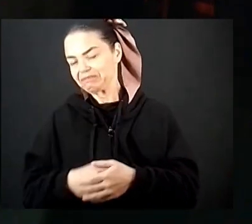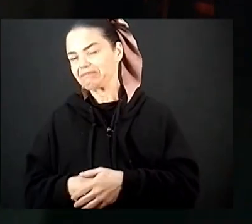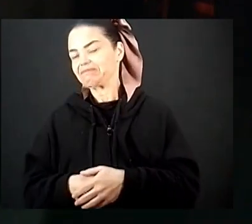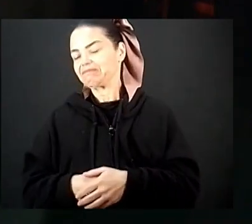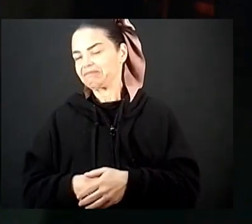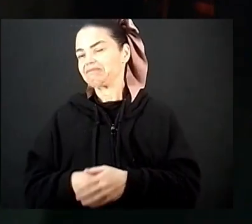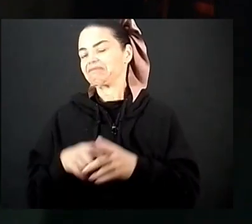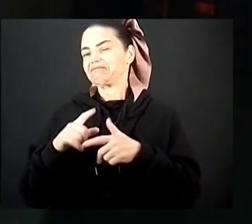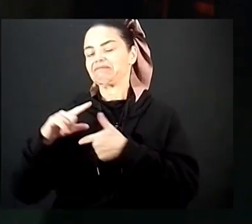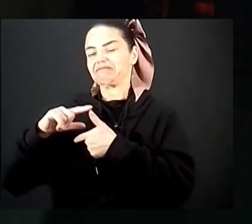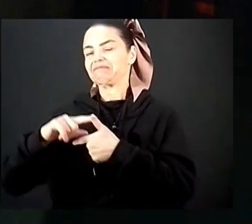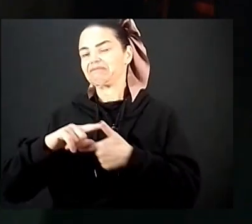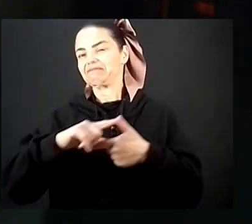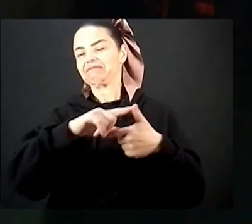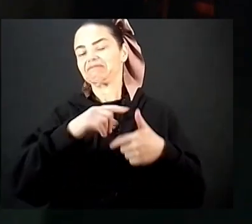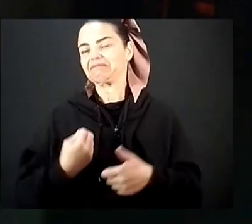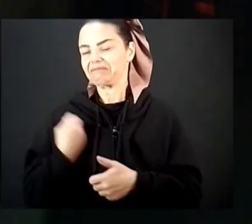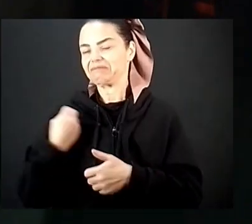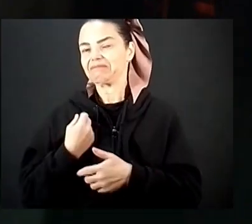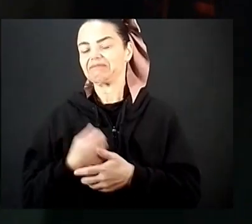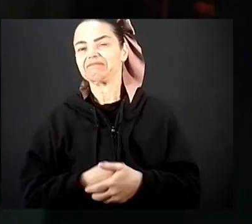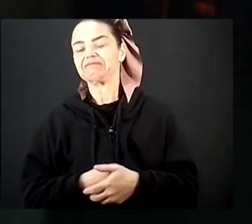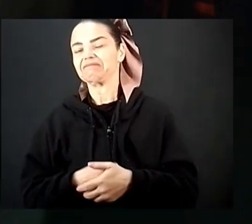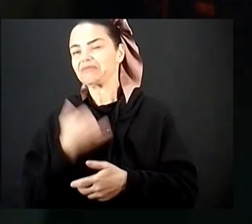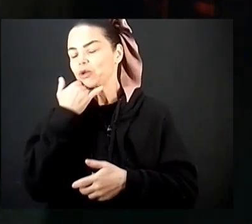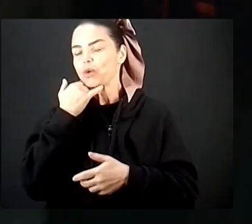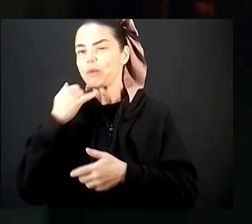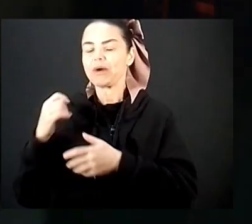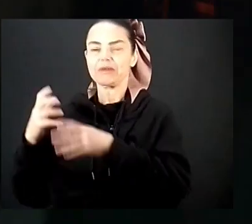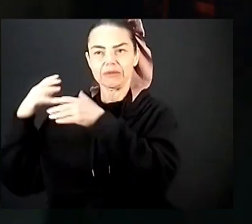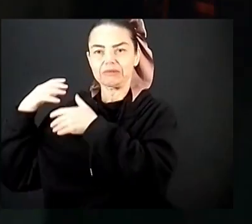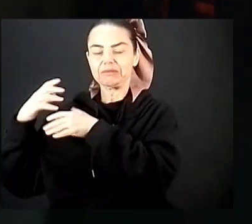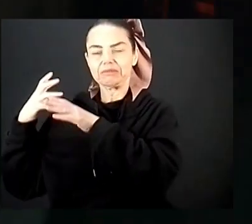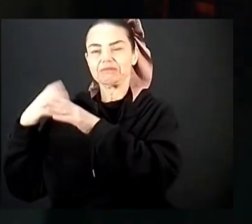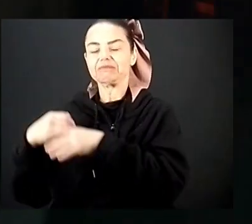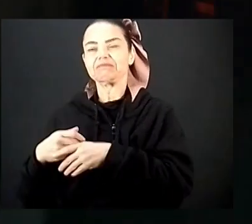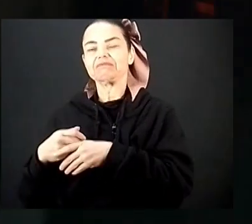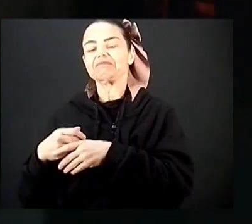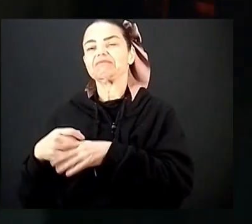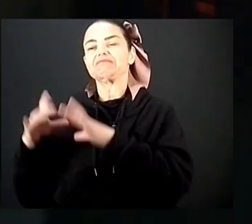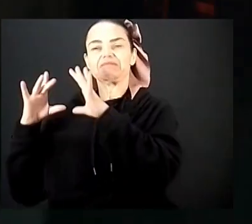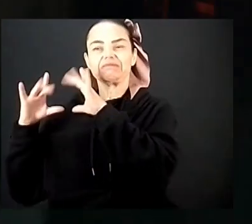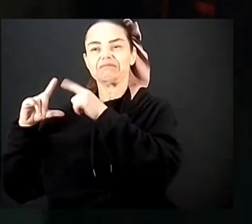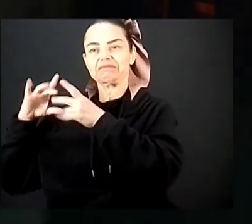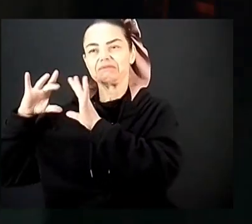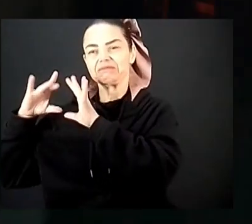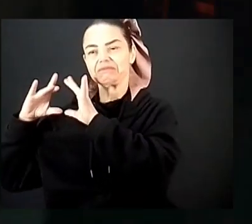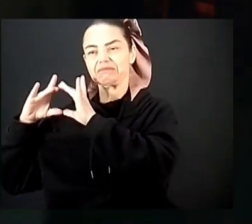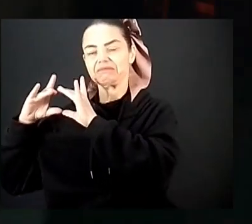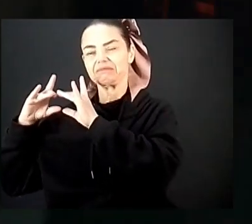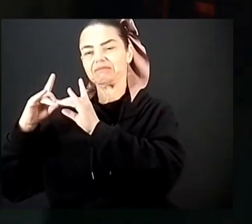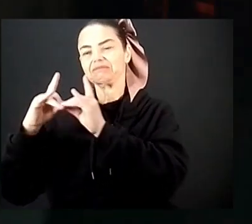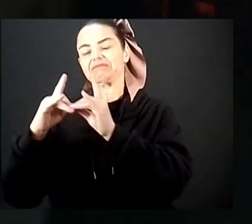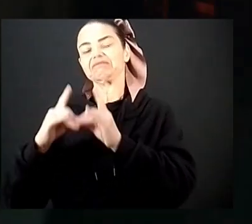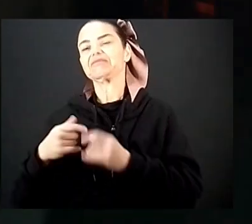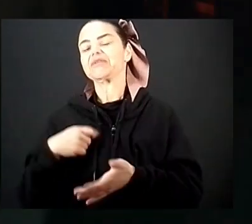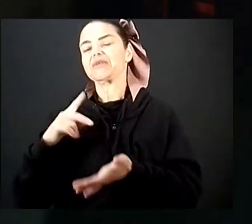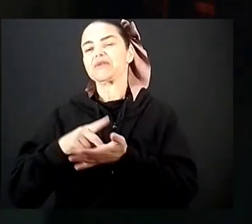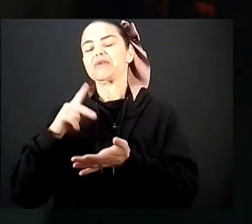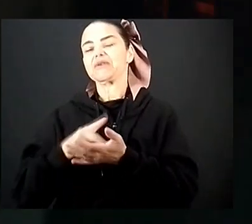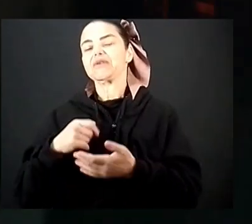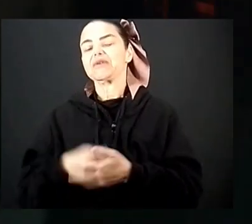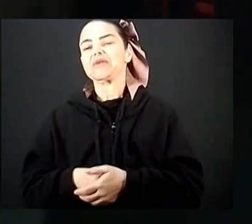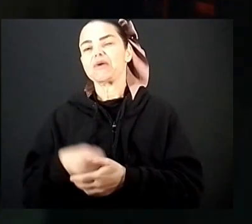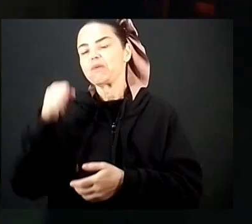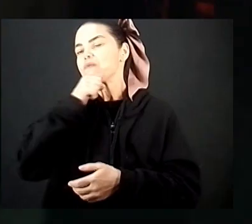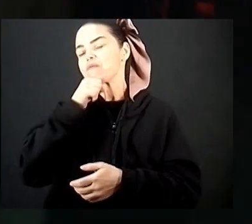acompanharam a vida toda? A gente vai conversar sobre autenticidade, envelhecimento e a liberdade para ser quem